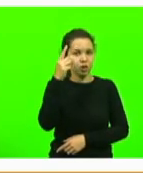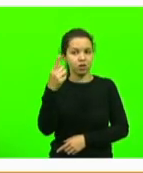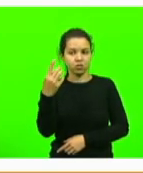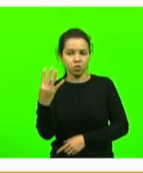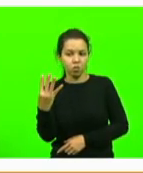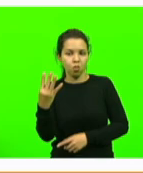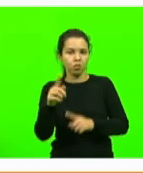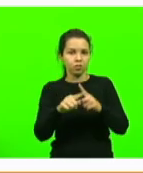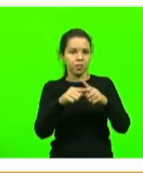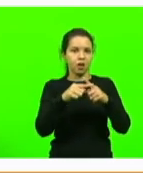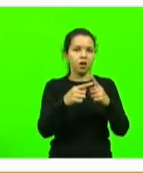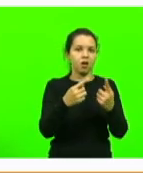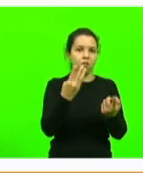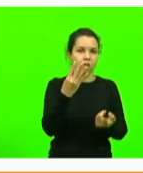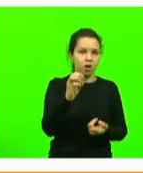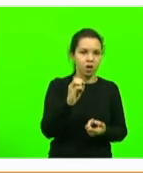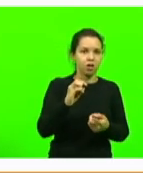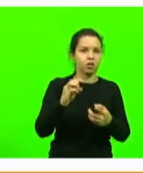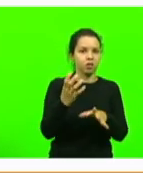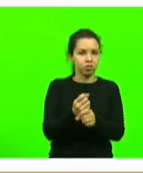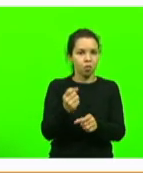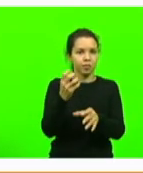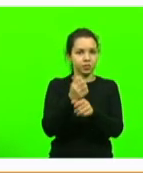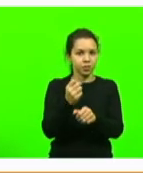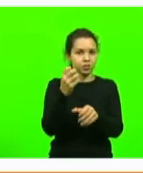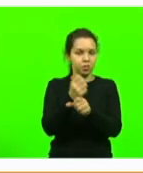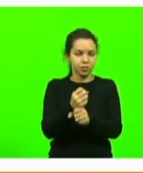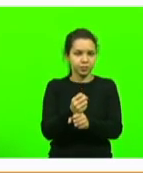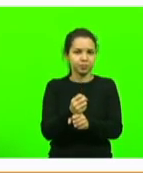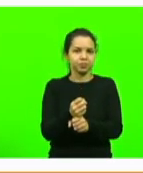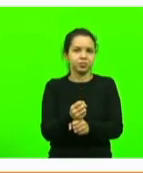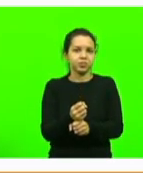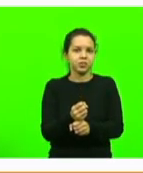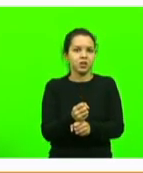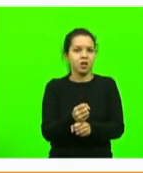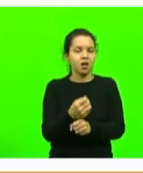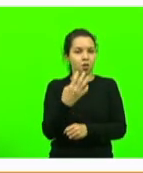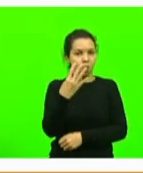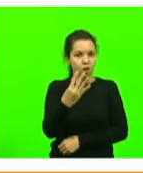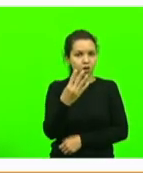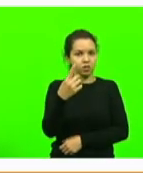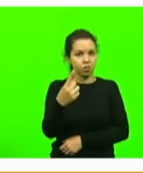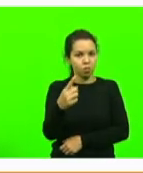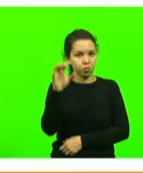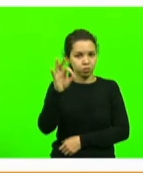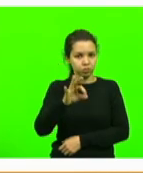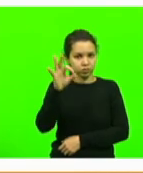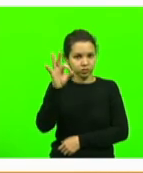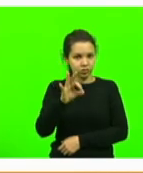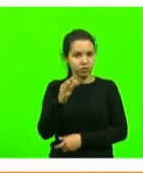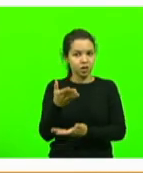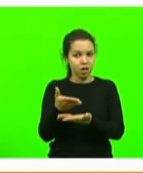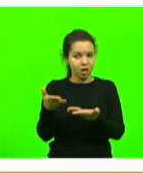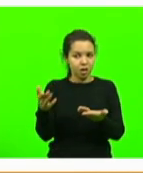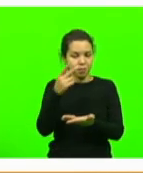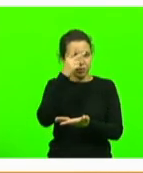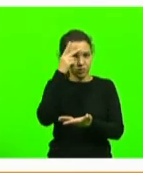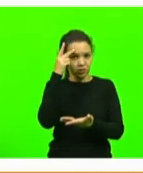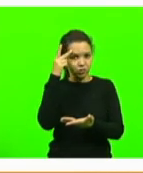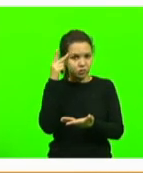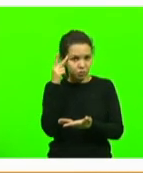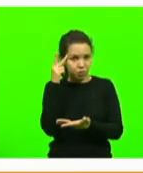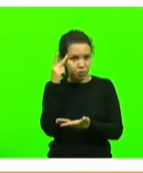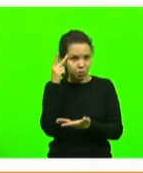40 né E vamos somando Oi e esse esse 41 por cento essa dessa dessas pessoas na informalidade